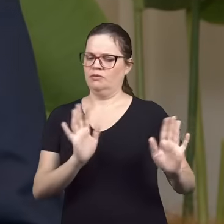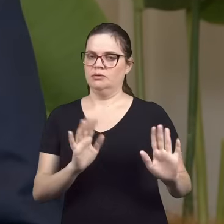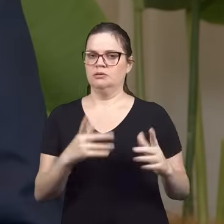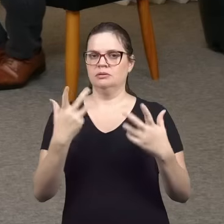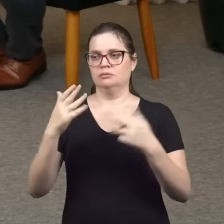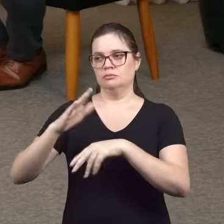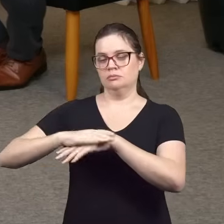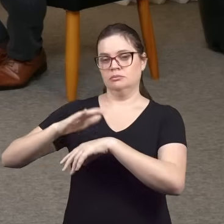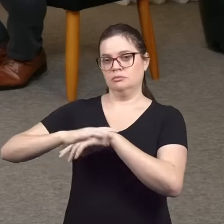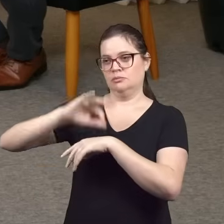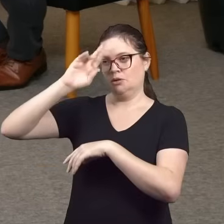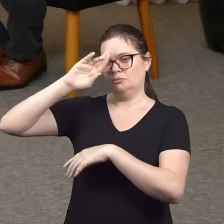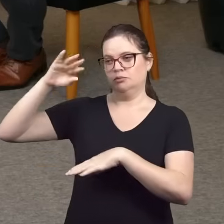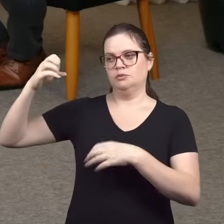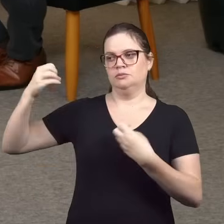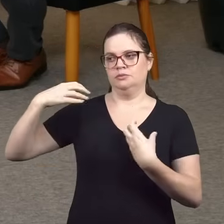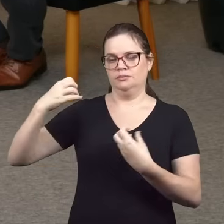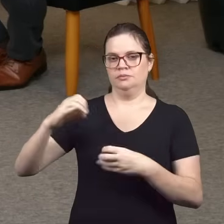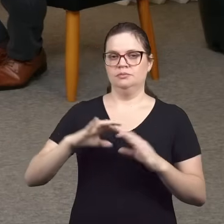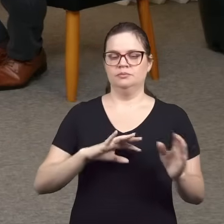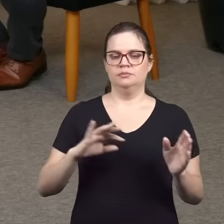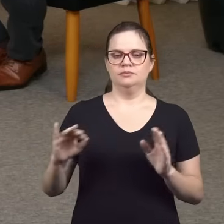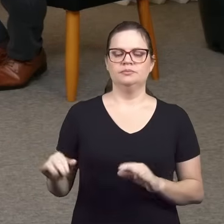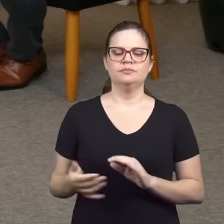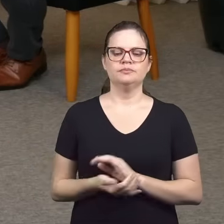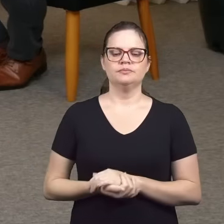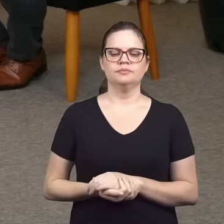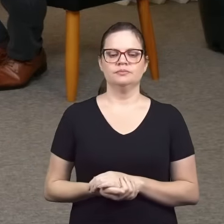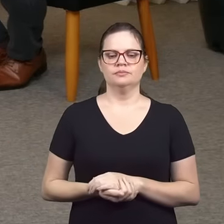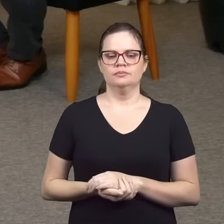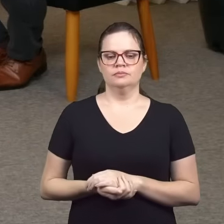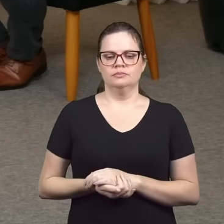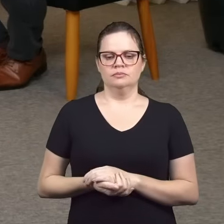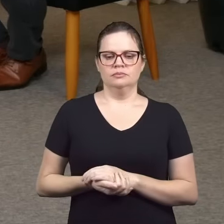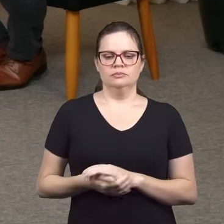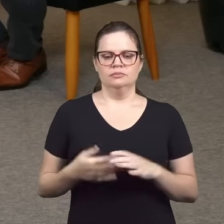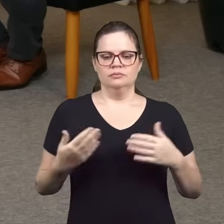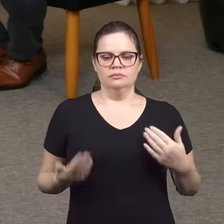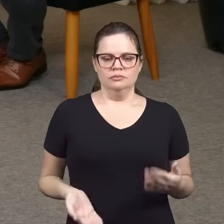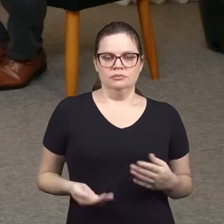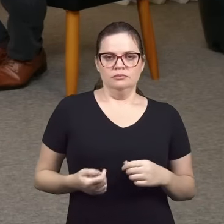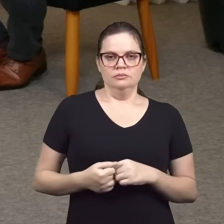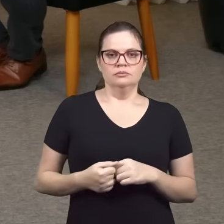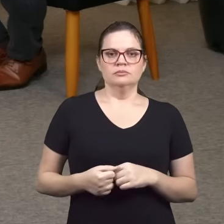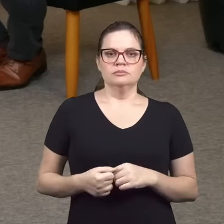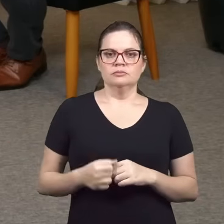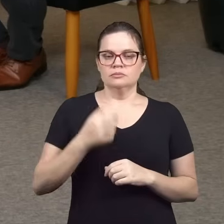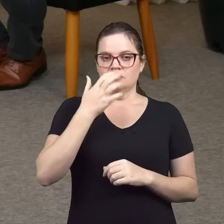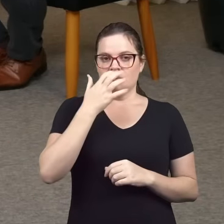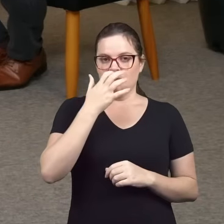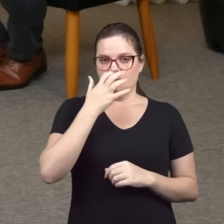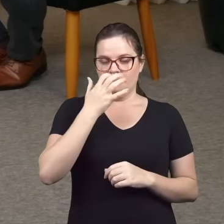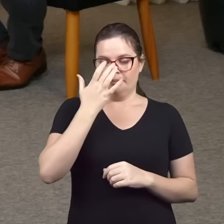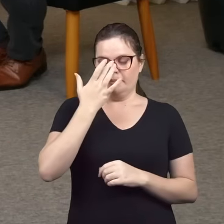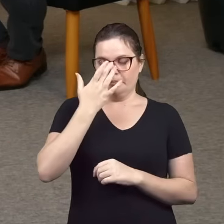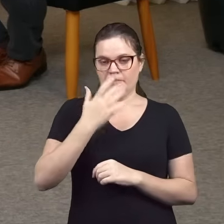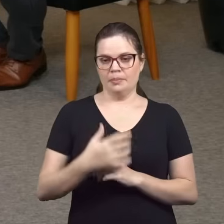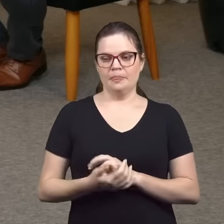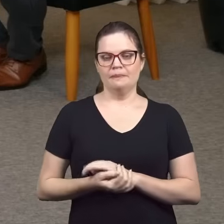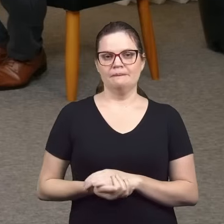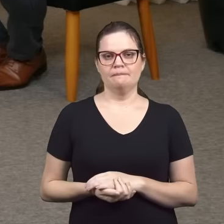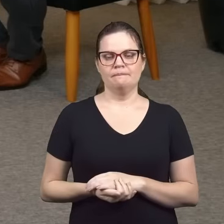próprio Senhor. Amém? Bem, Wesley e Jean,